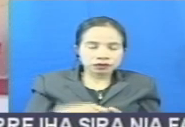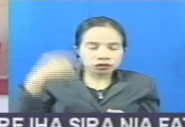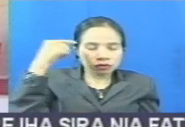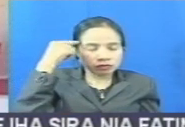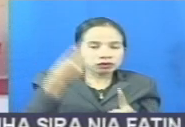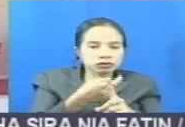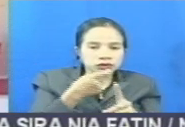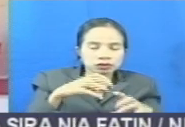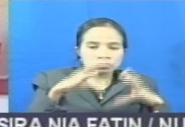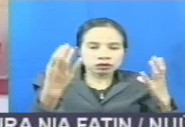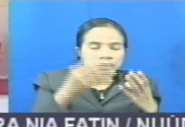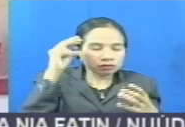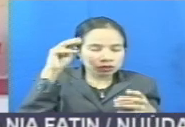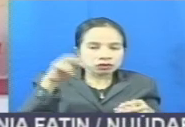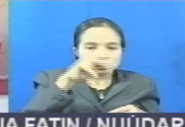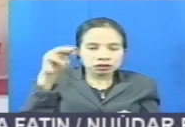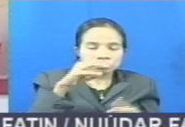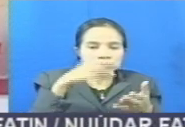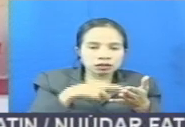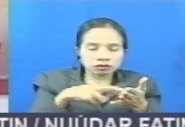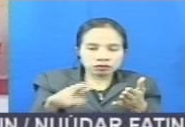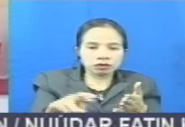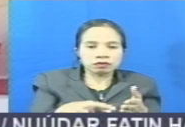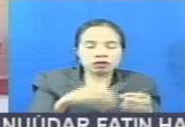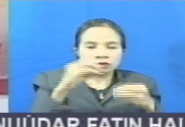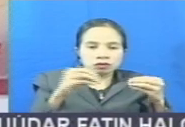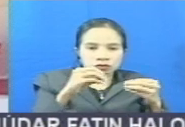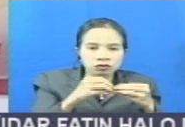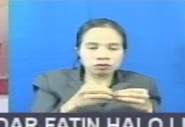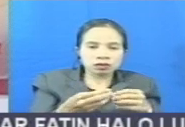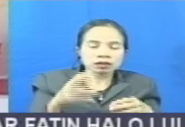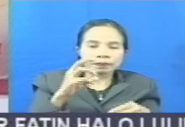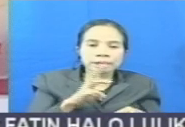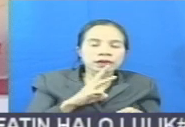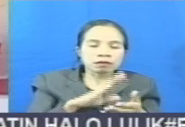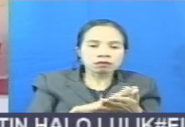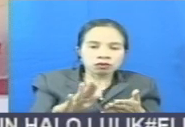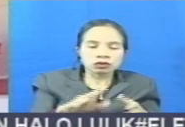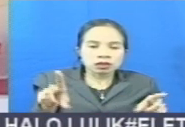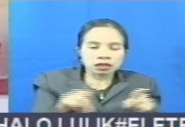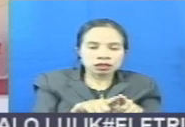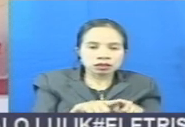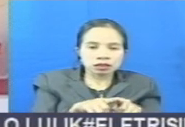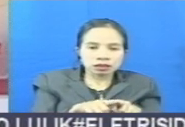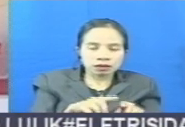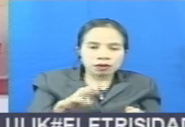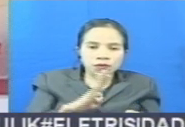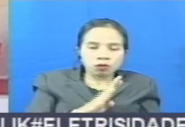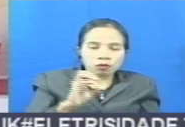Governo de Rússia e Conselho Ministro, segunda-feira, nem aprova resolução com a bacerca sanitária para o município de Ruanés São Bobonaro, no Cova